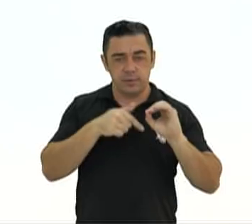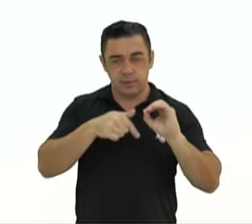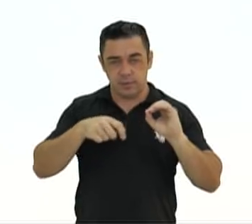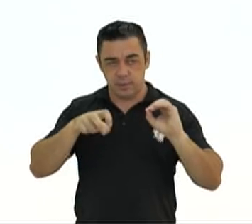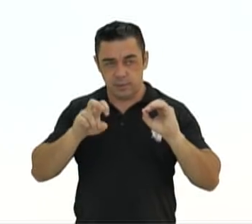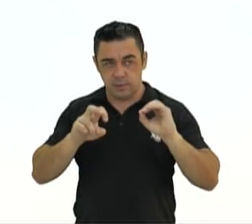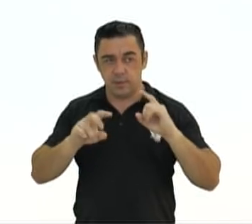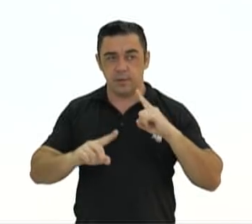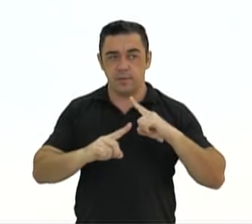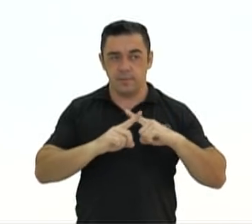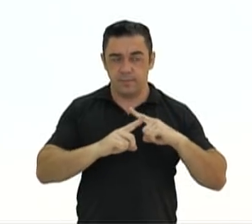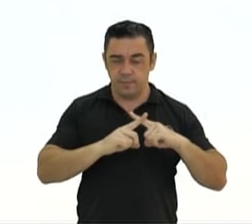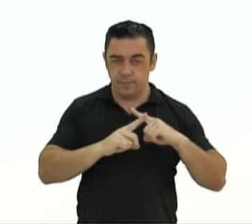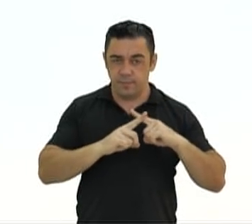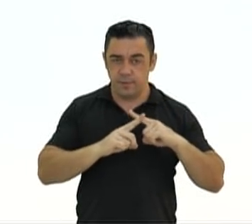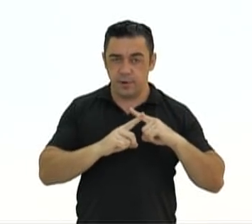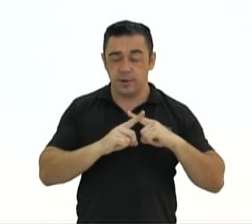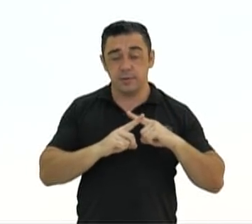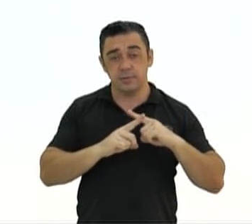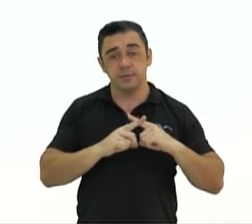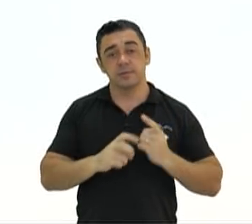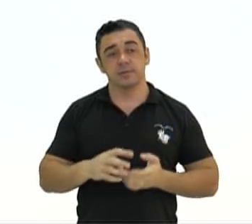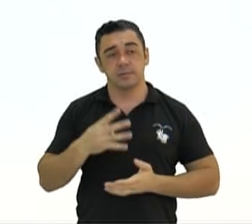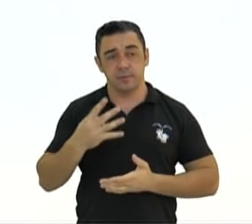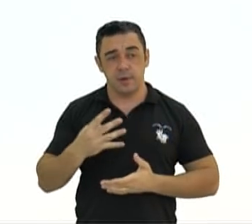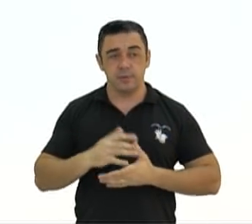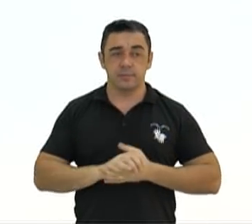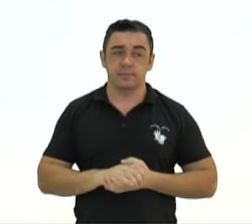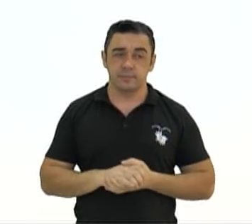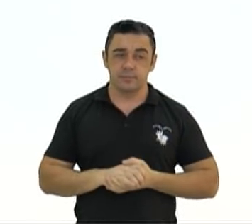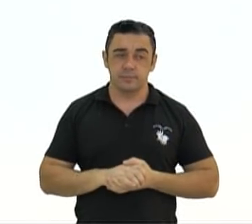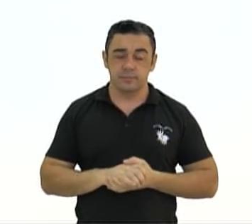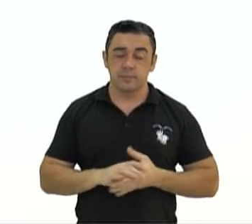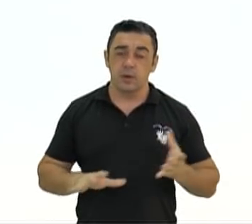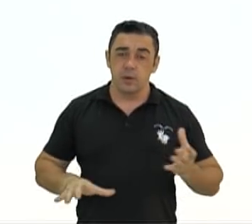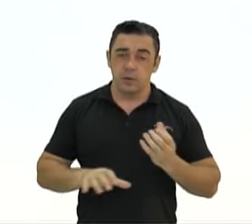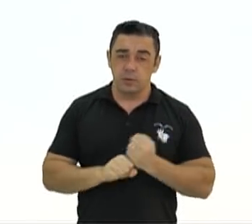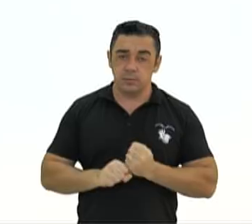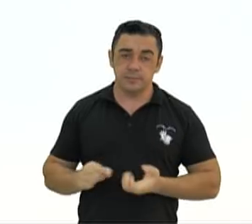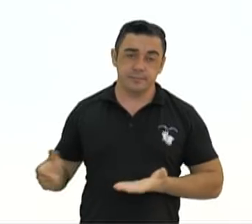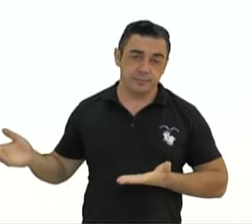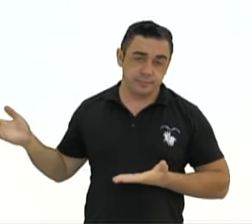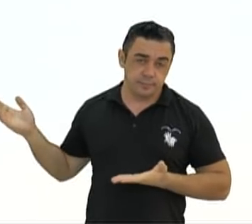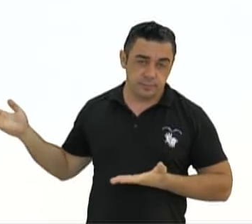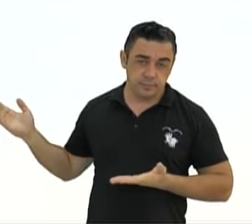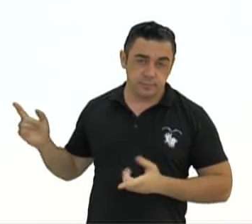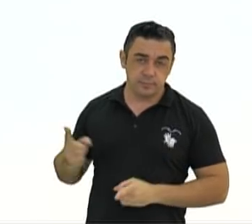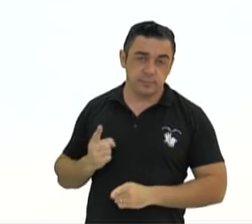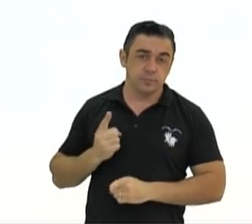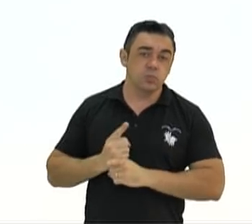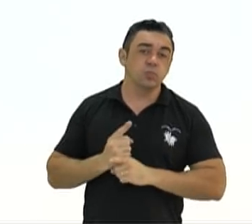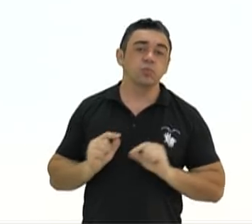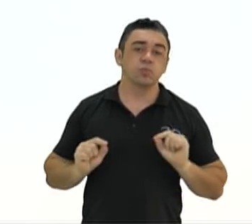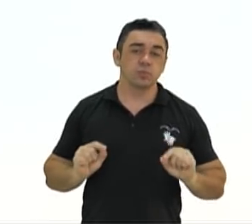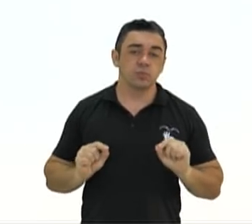0,75 e multiplicar por 4. Fazendo esta multiplicação, você vai